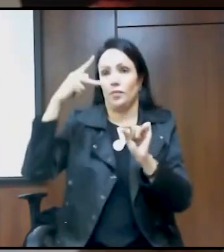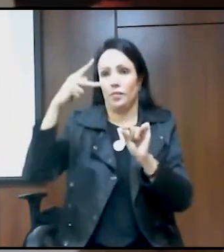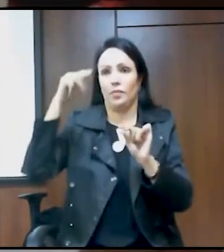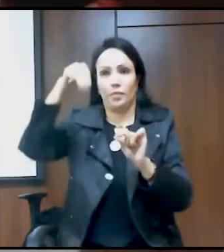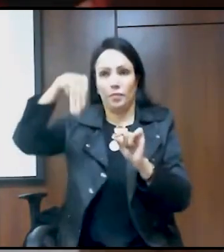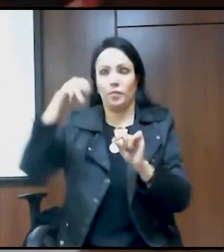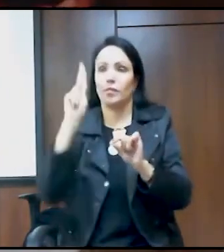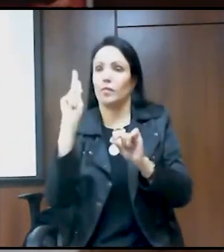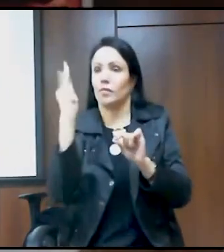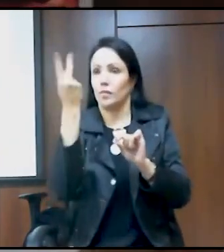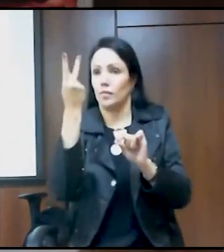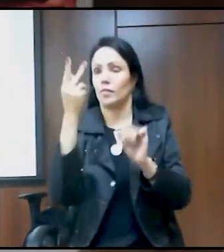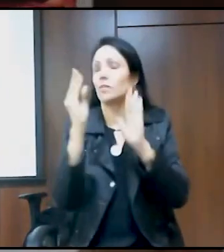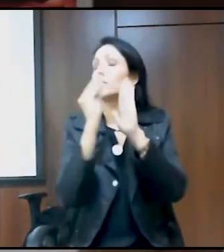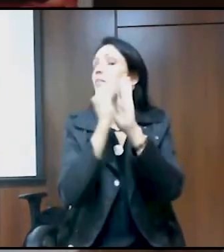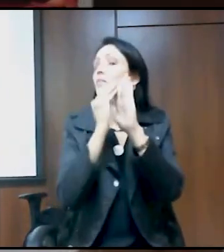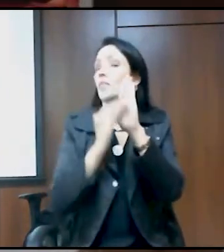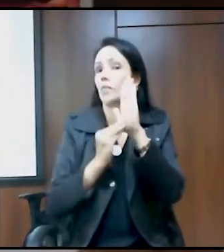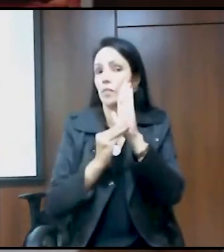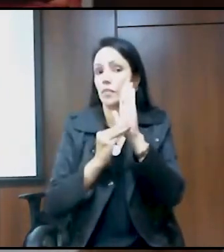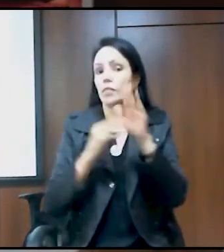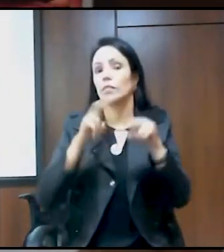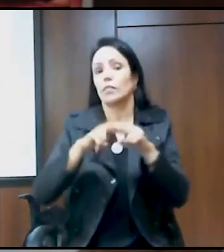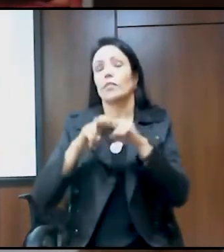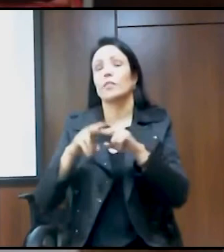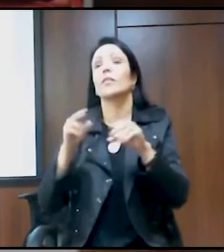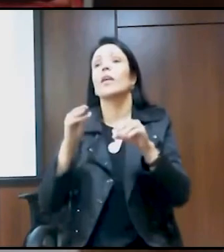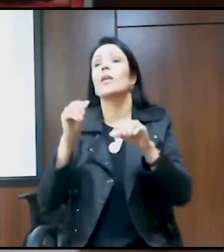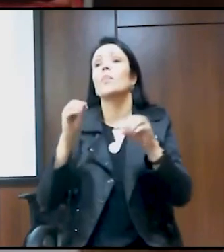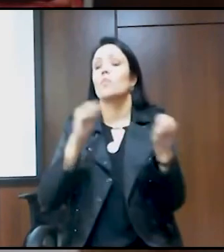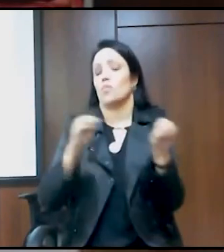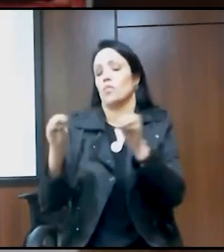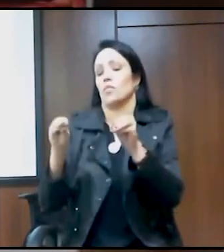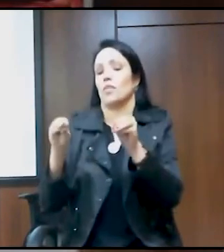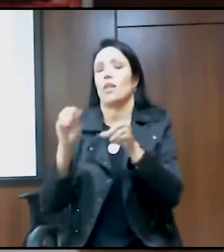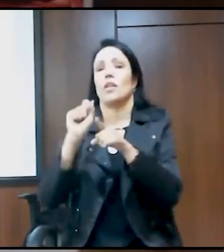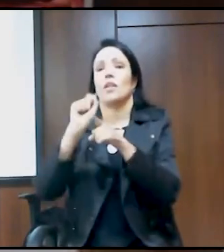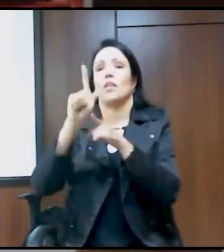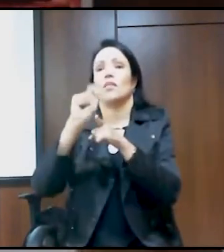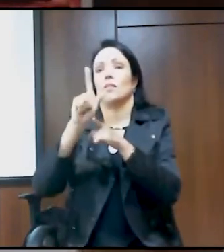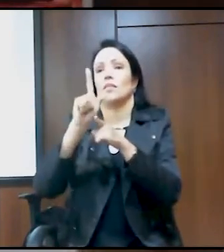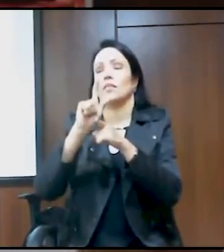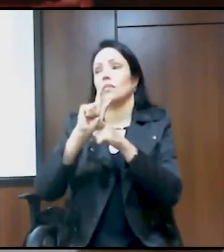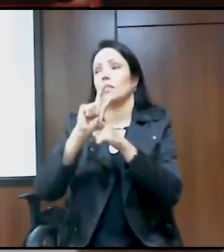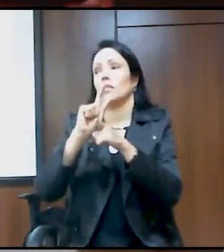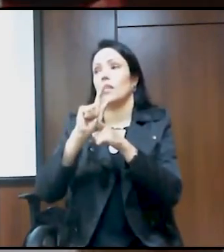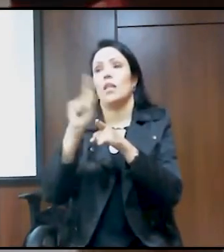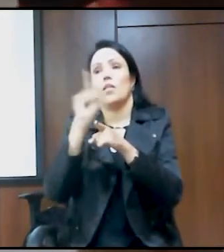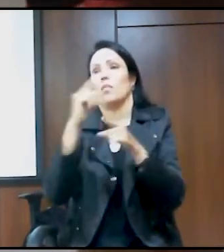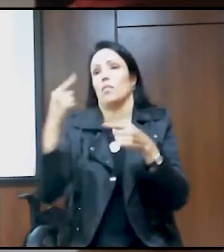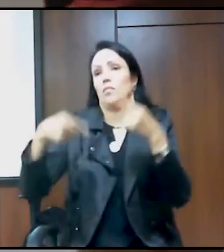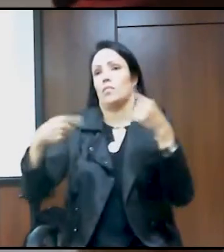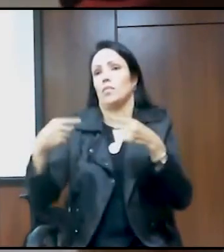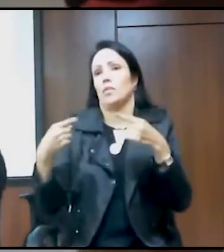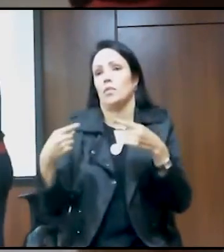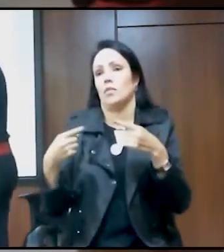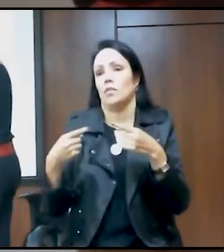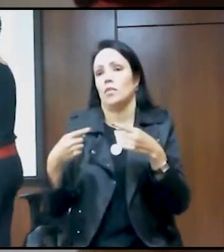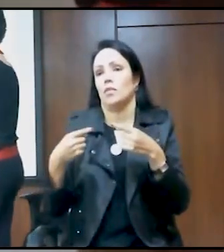colocava para mudar o auxílio aluguel, para ele deixar de ser essa política que é uma não política. tá?